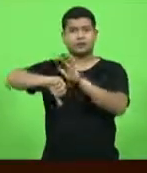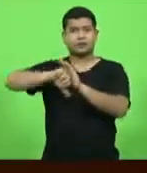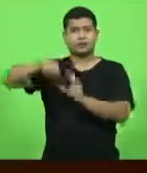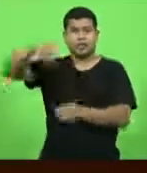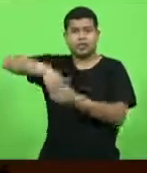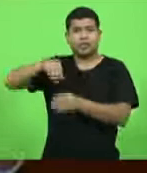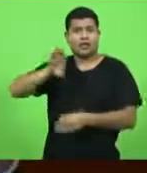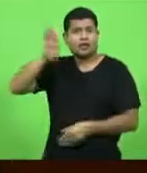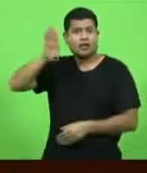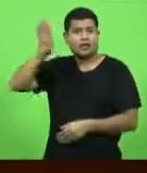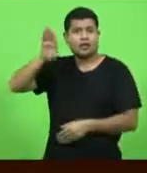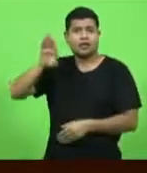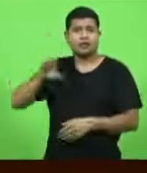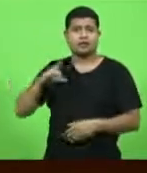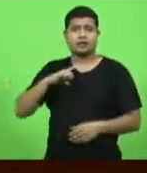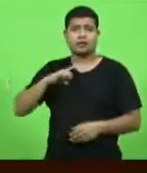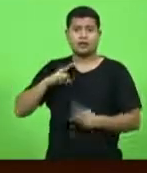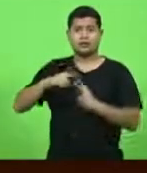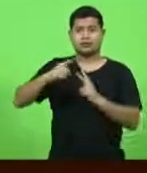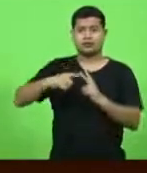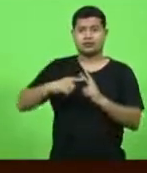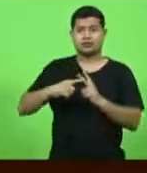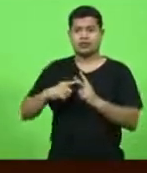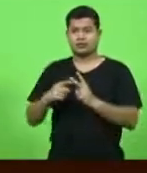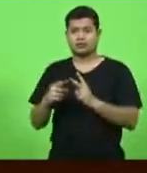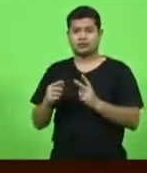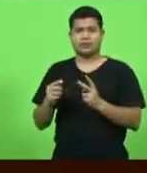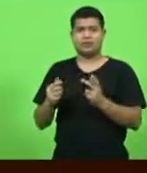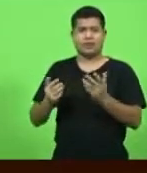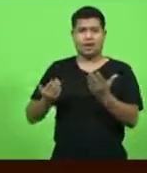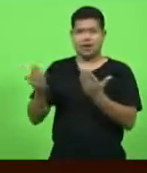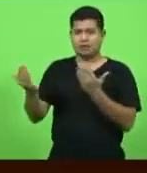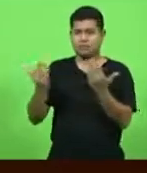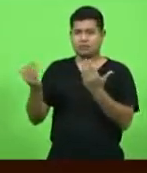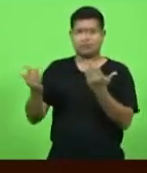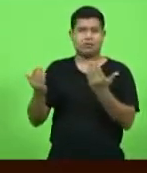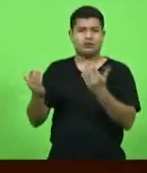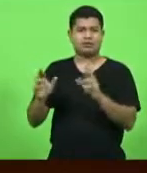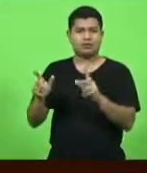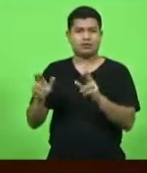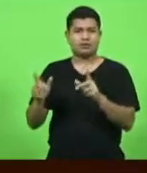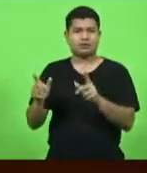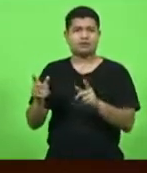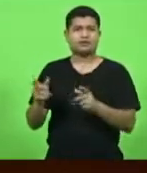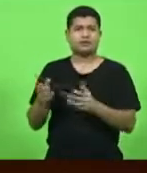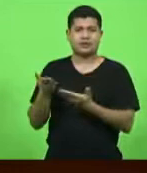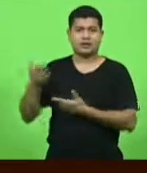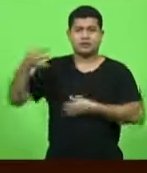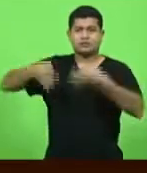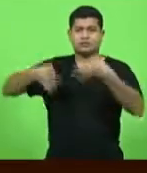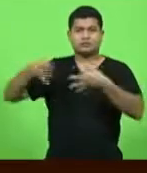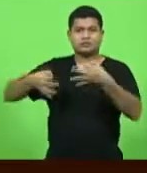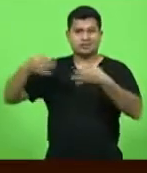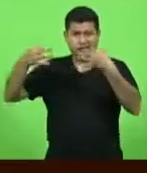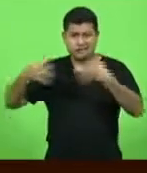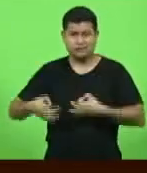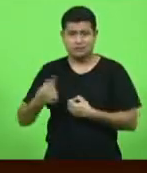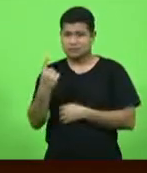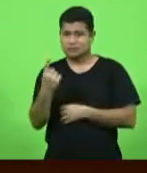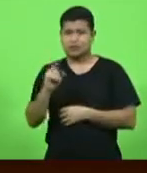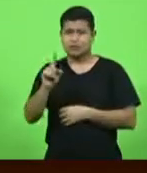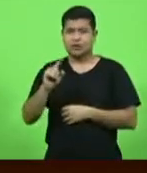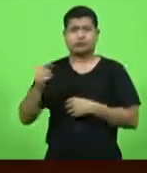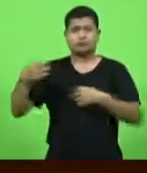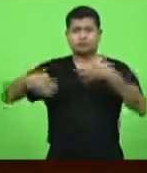bom e que tem dois pesos e Duas Medidas Deputado Jessé o comandante da Polícia Militar gravou